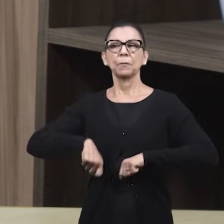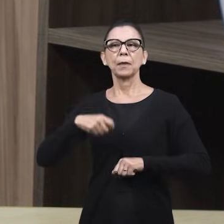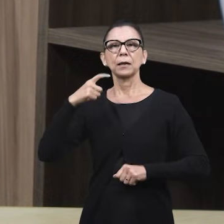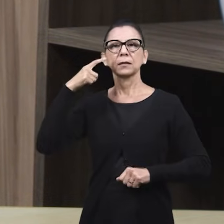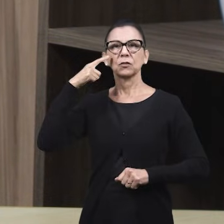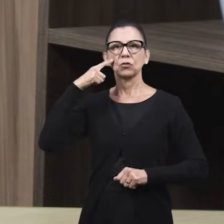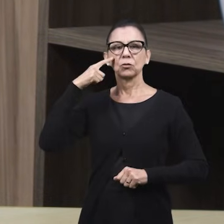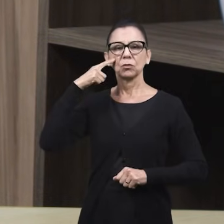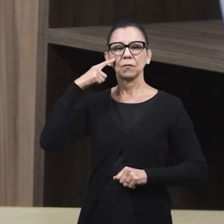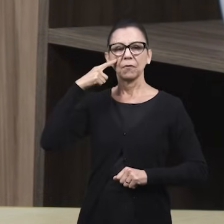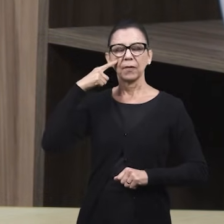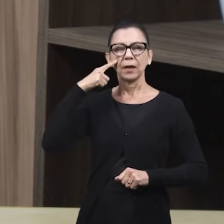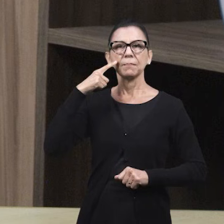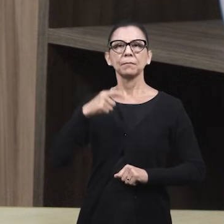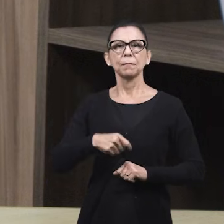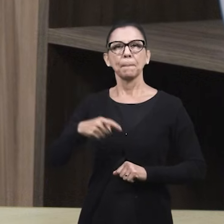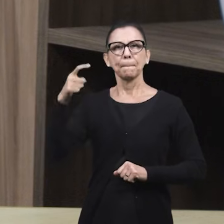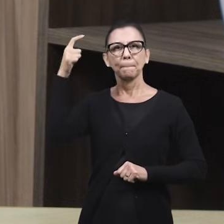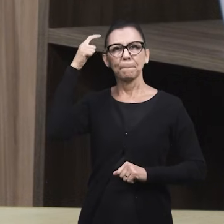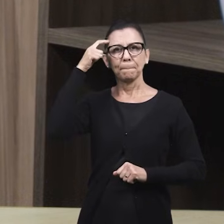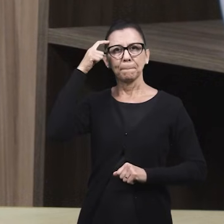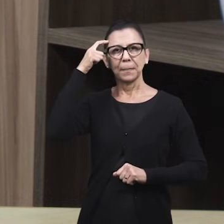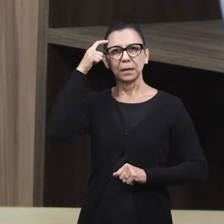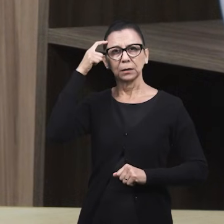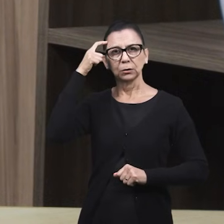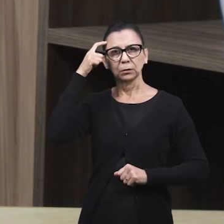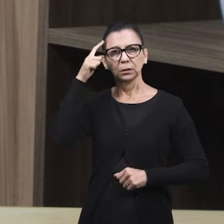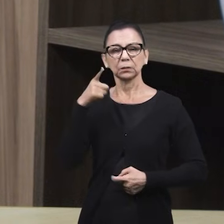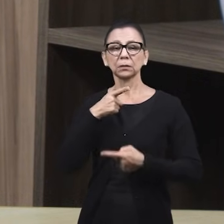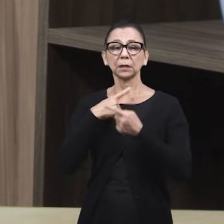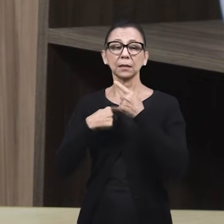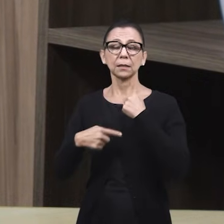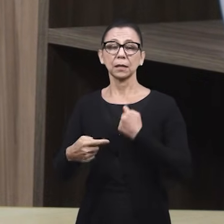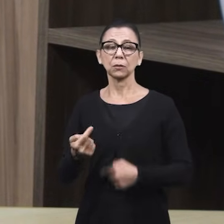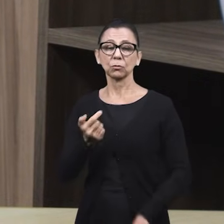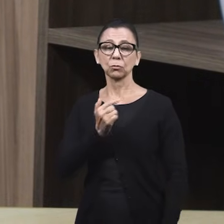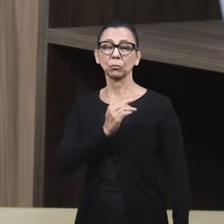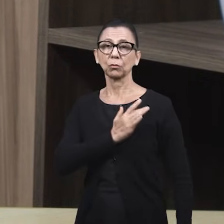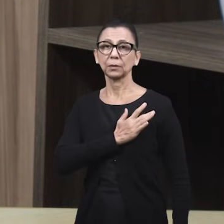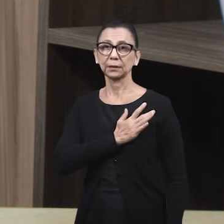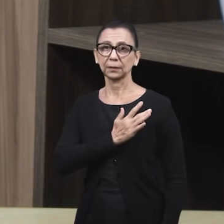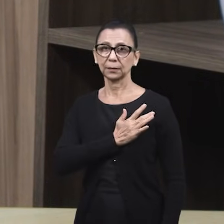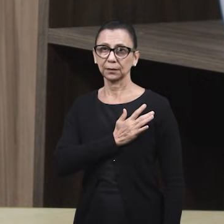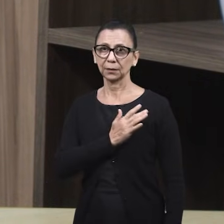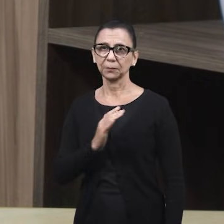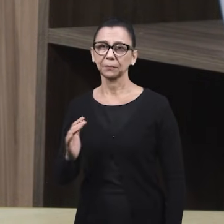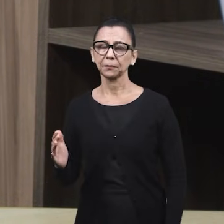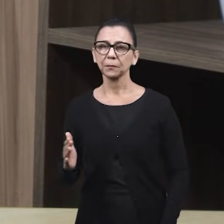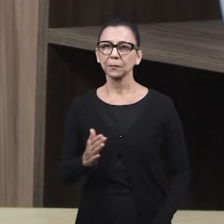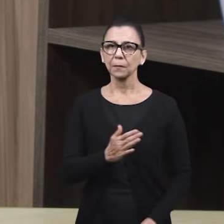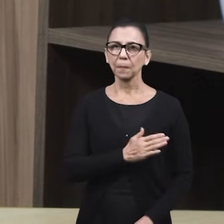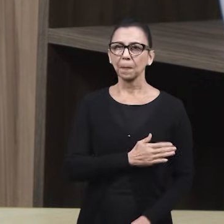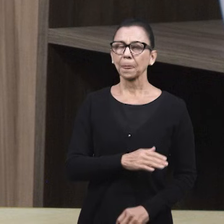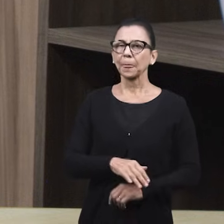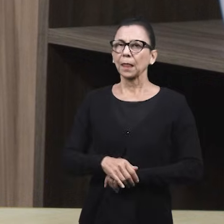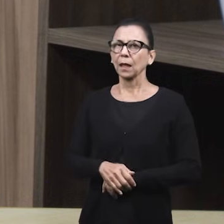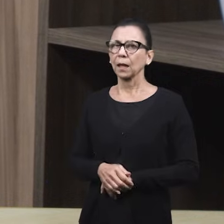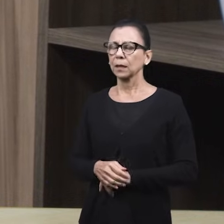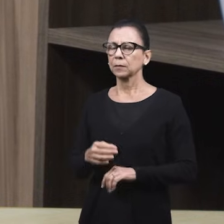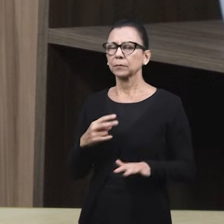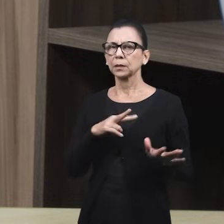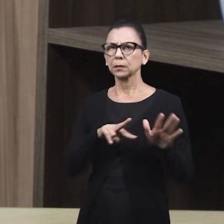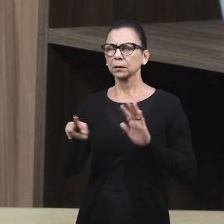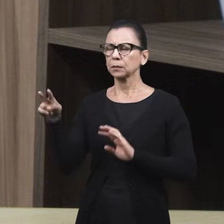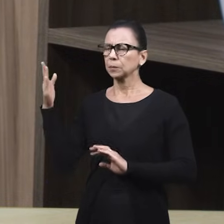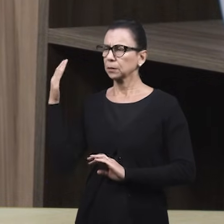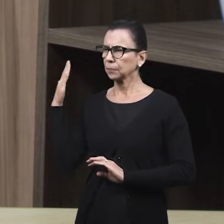e intenções do coração. Antônio Carlos, na semana passada nós falamos da